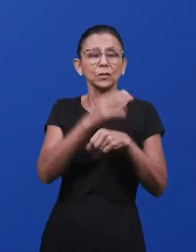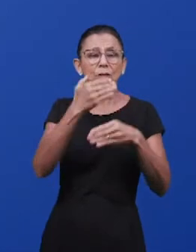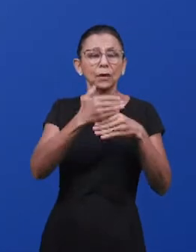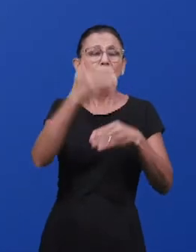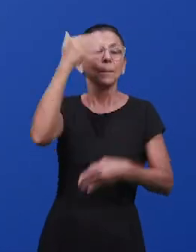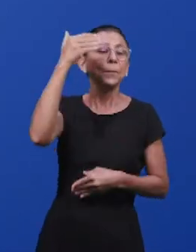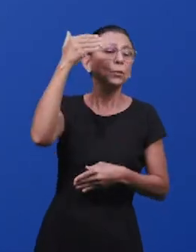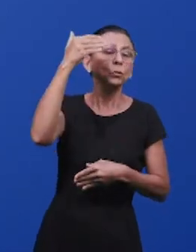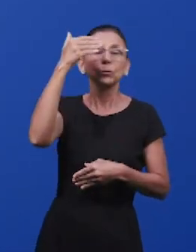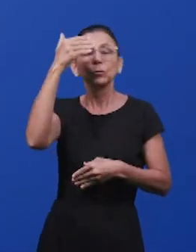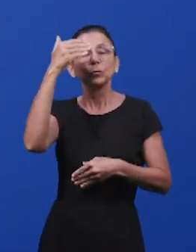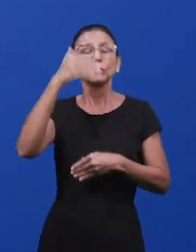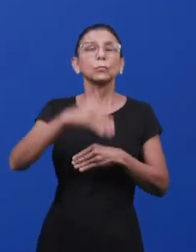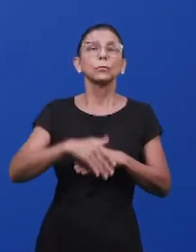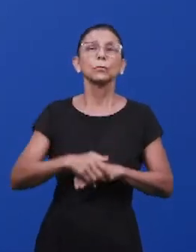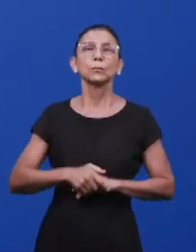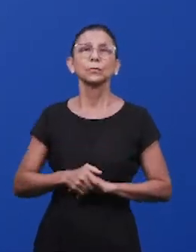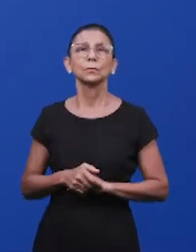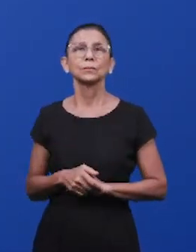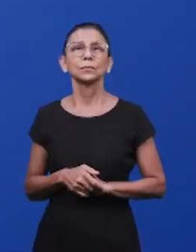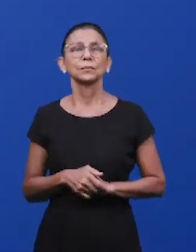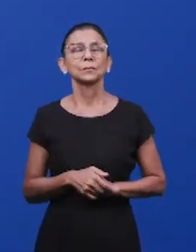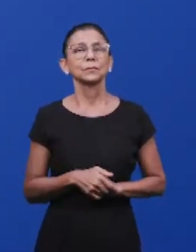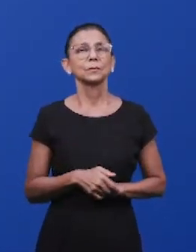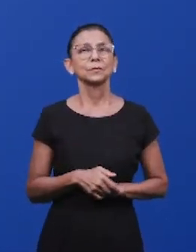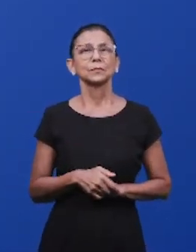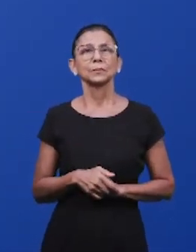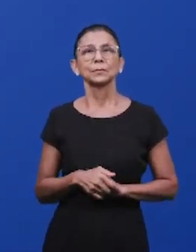Lucas 12, verso 40.